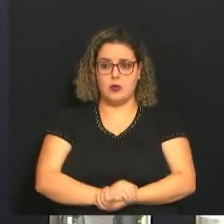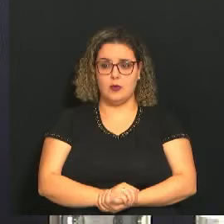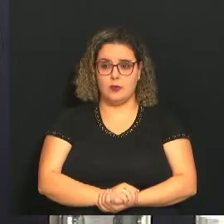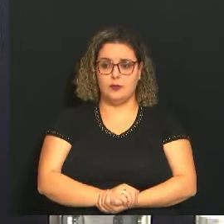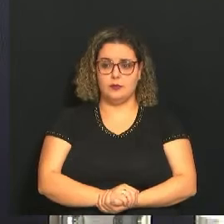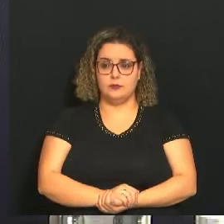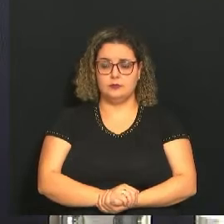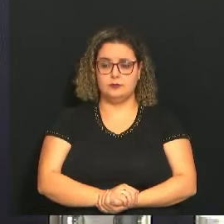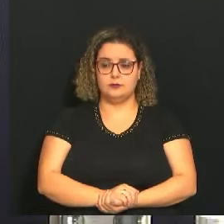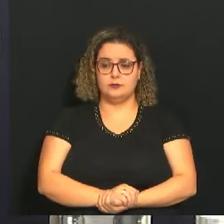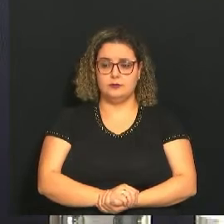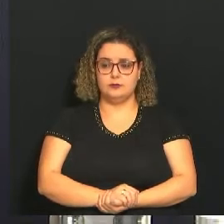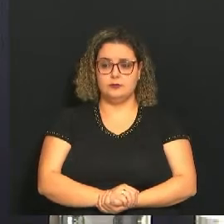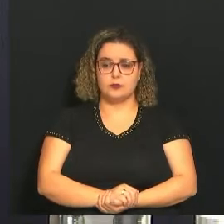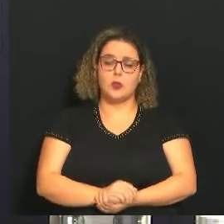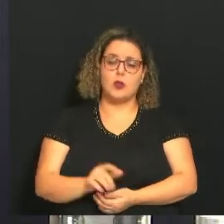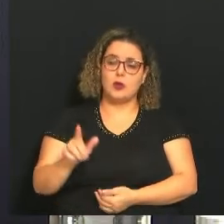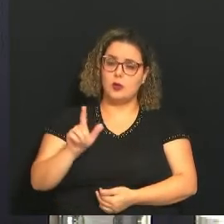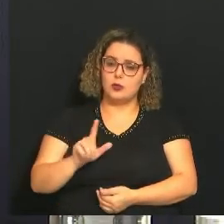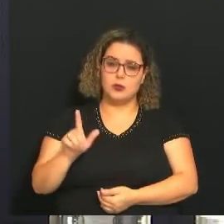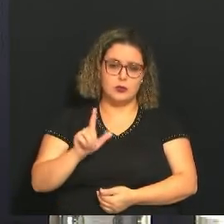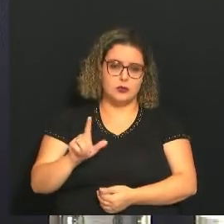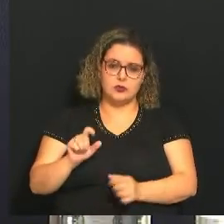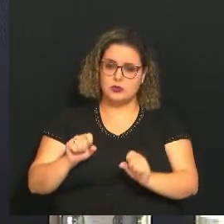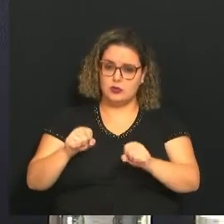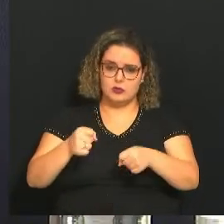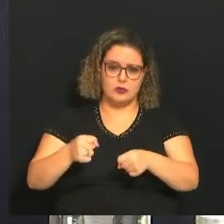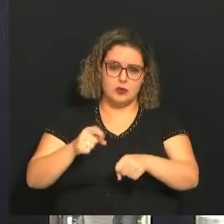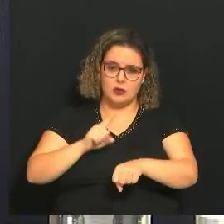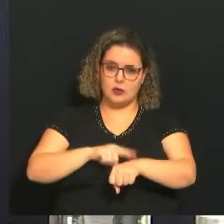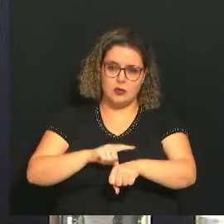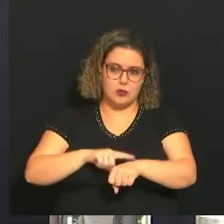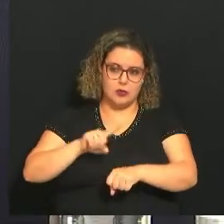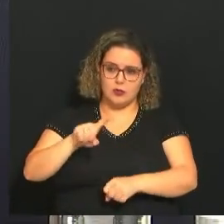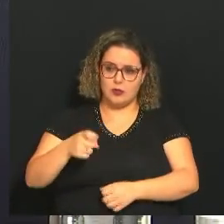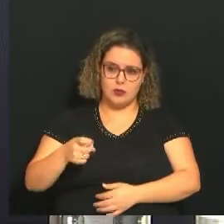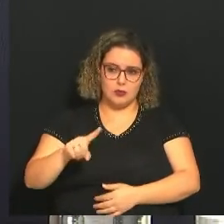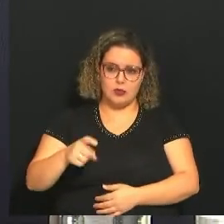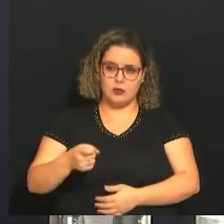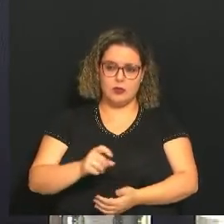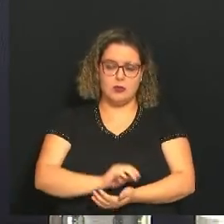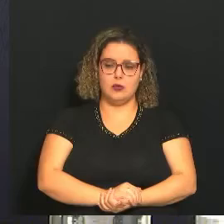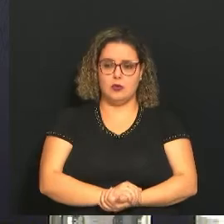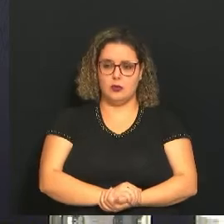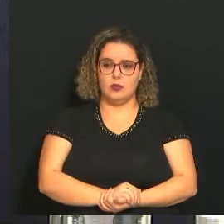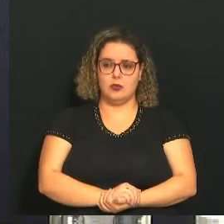É óbvio que ninguém está aqui para defender hora extra, né? A minha atuação sindical,